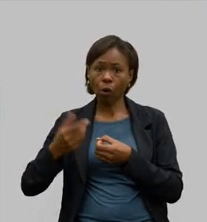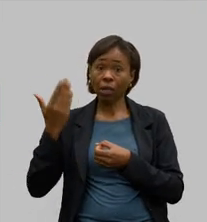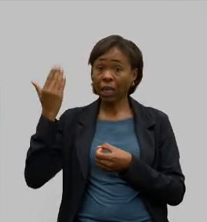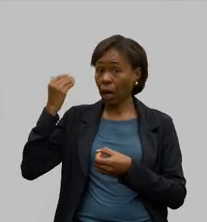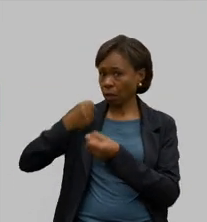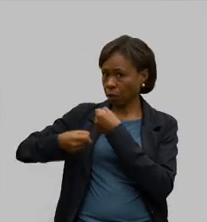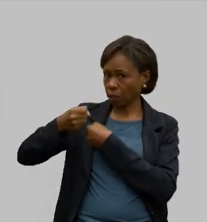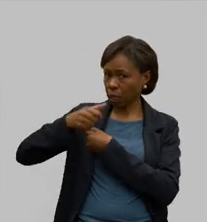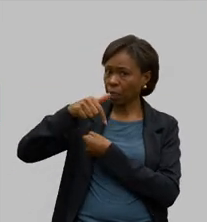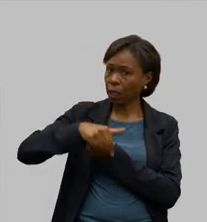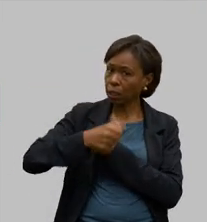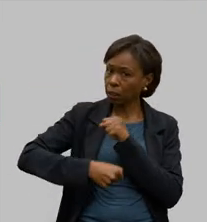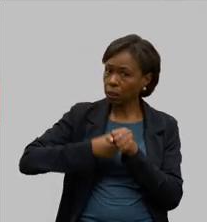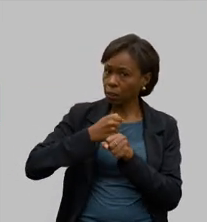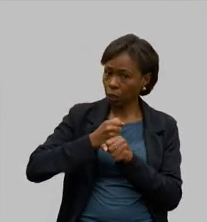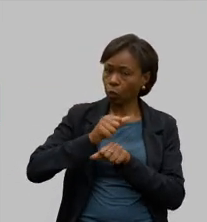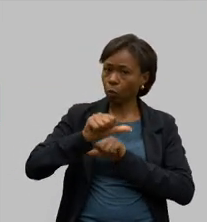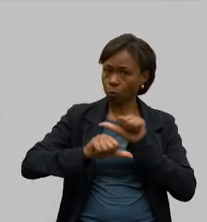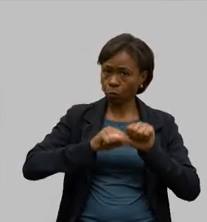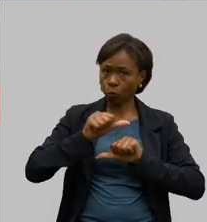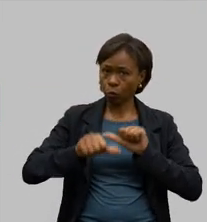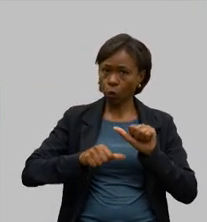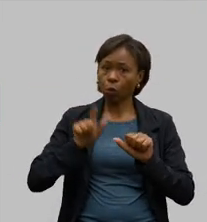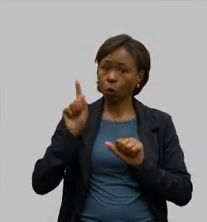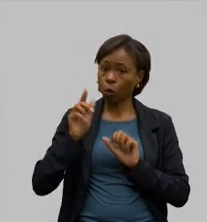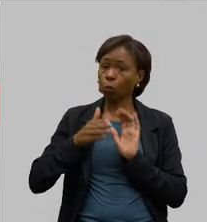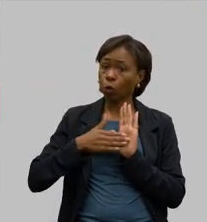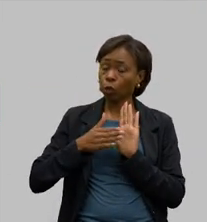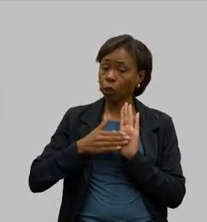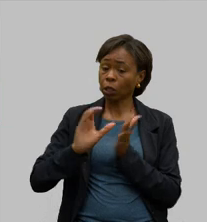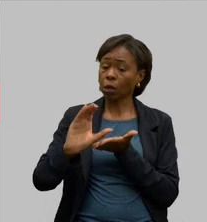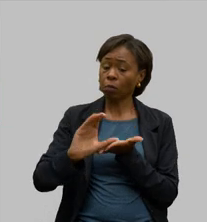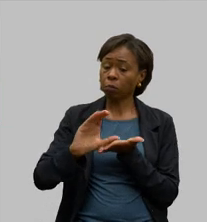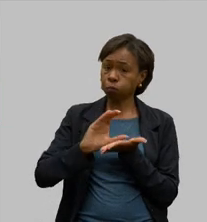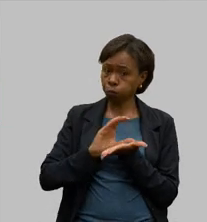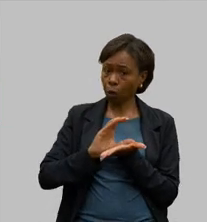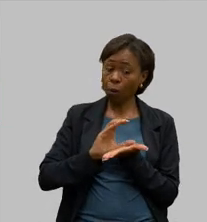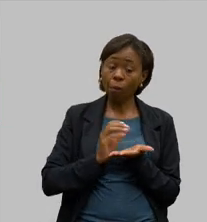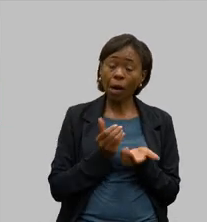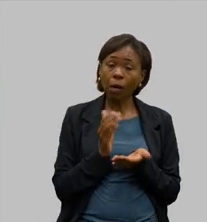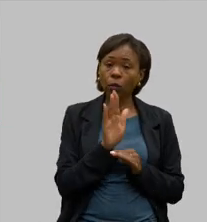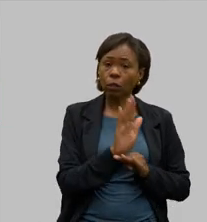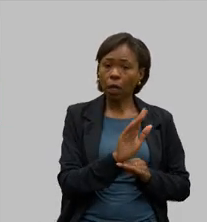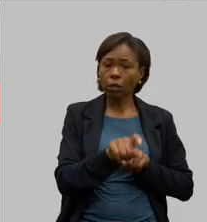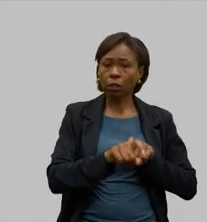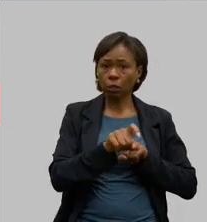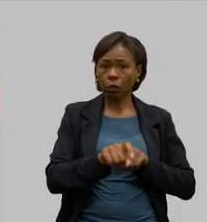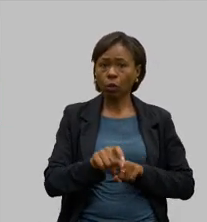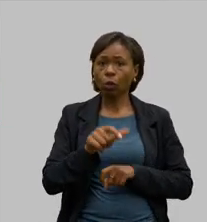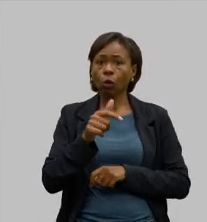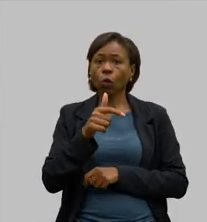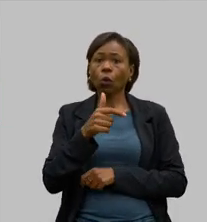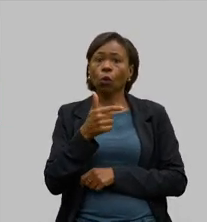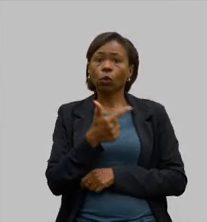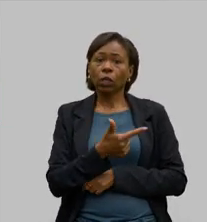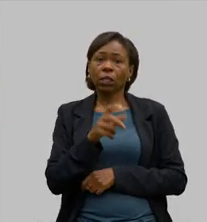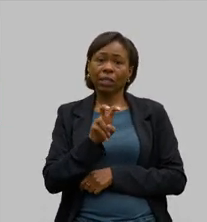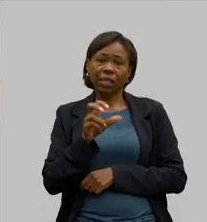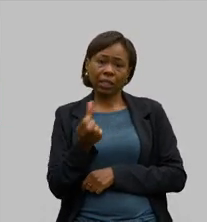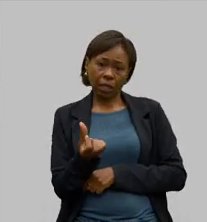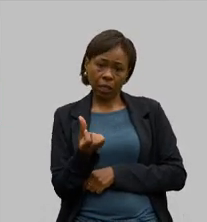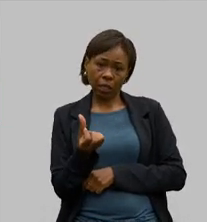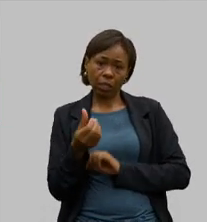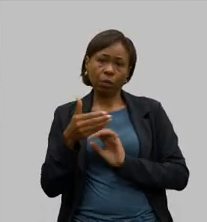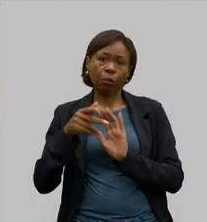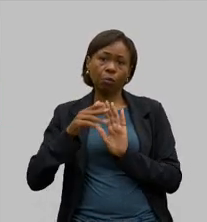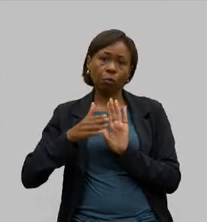ano já mudou decentra trouxe já a captação para o interior 256 projetos aprovados entre Janeiro a maio de